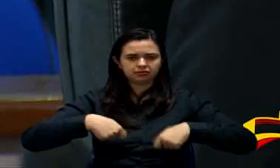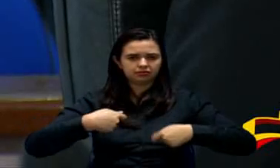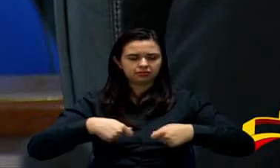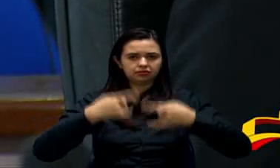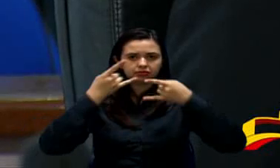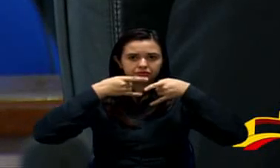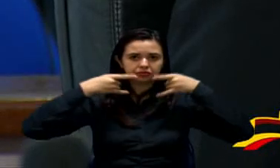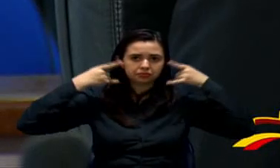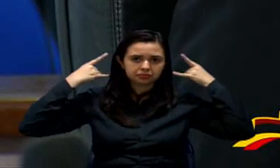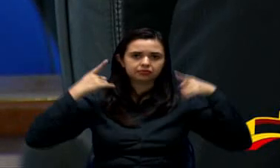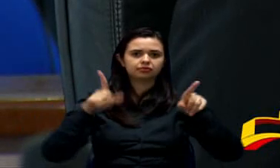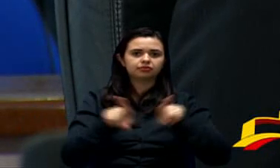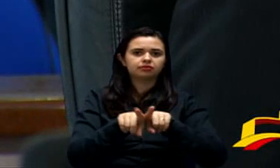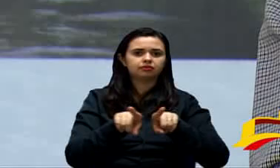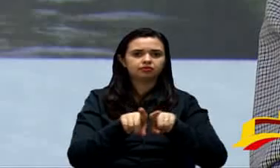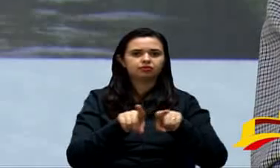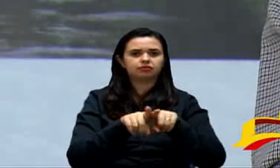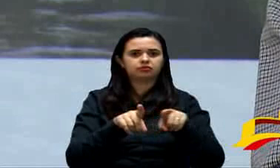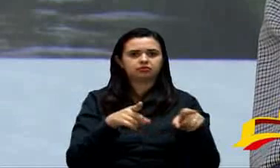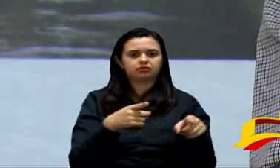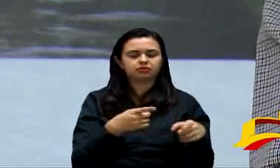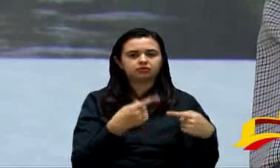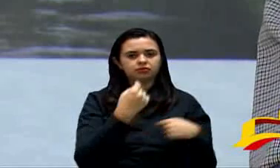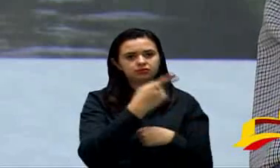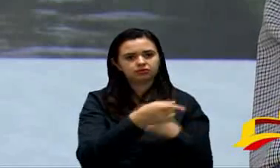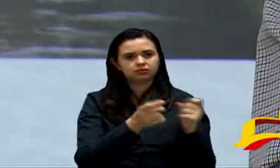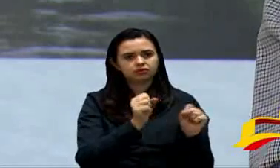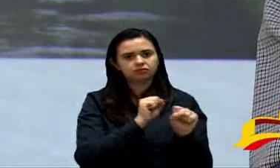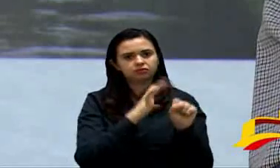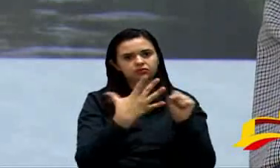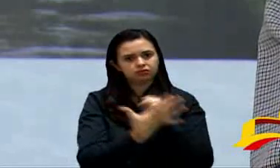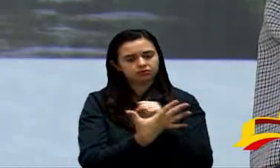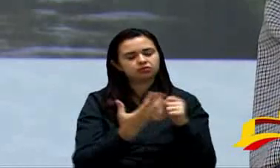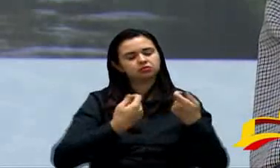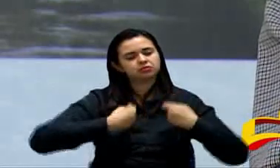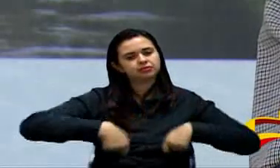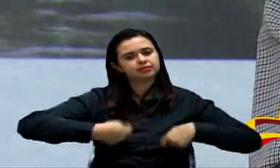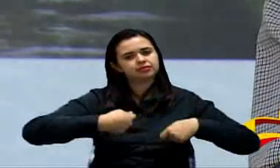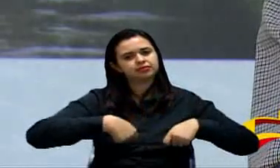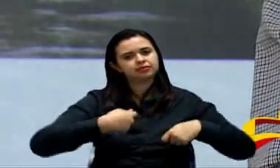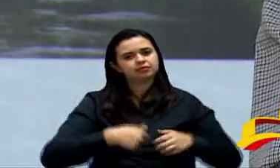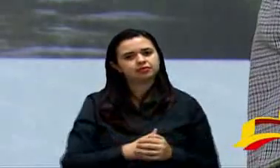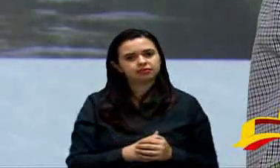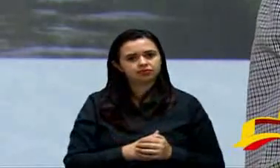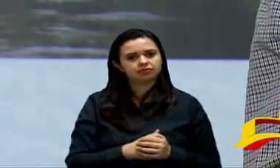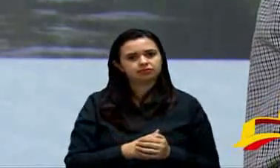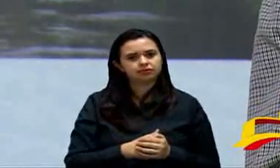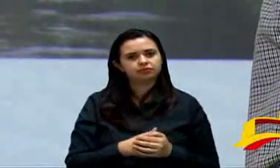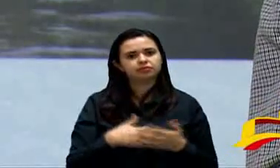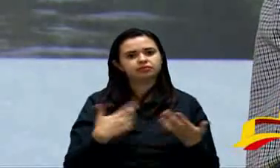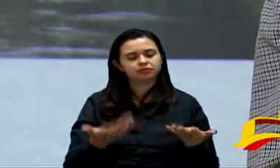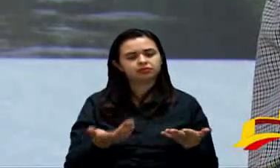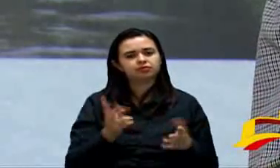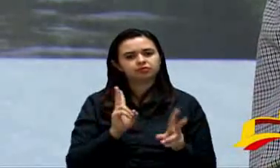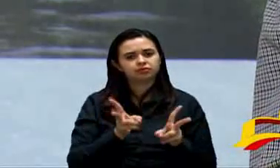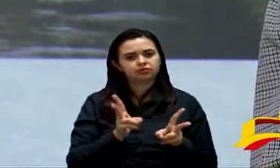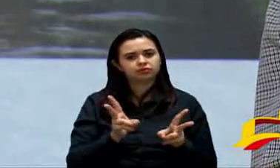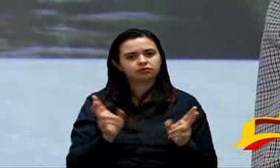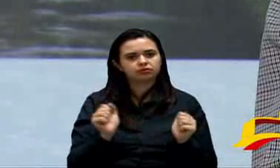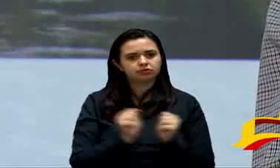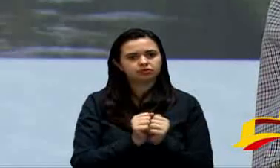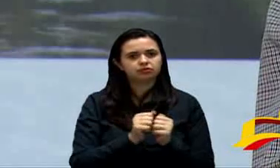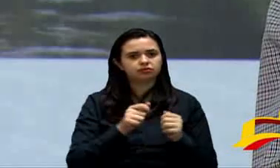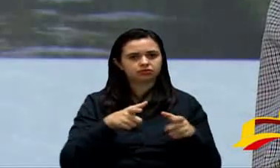para o combate ao Covid. Continuam unidos em defesa da população do Nordeste. O consórcio do